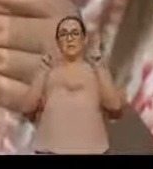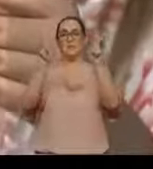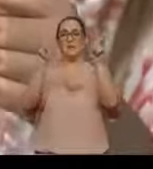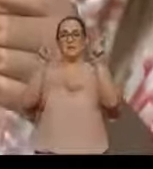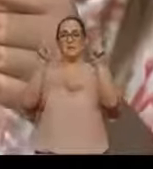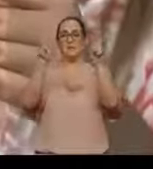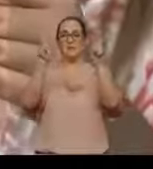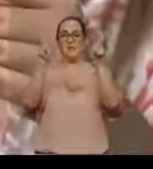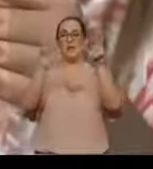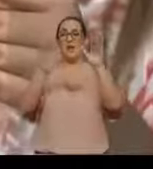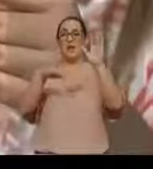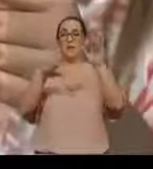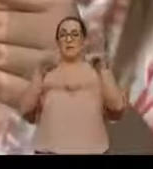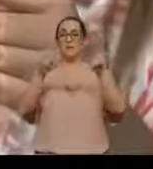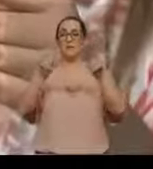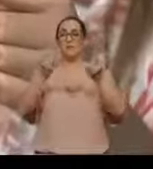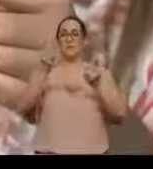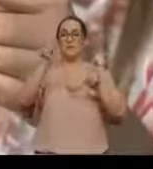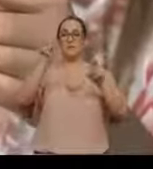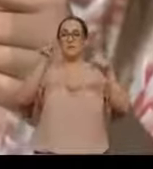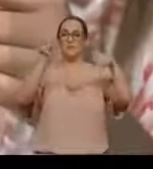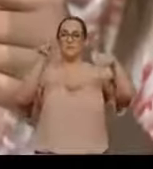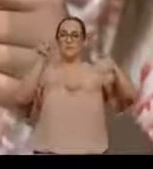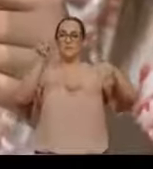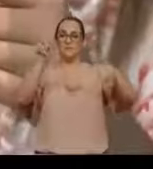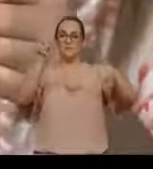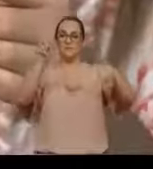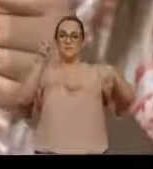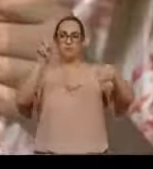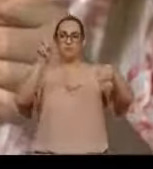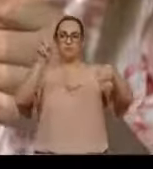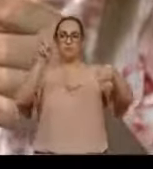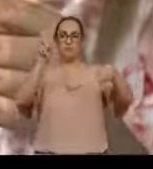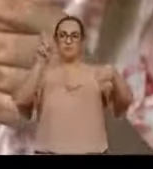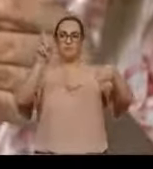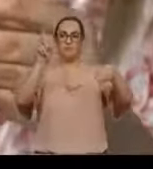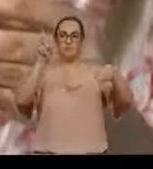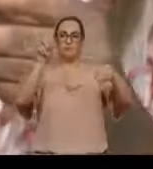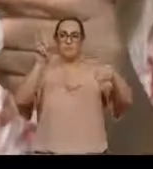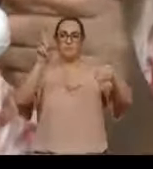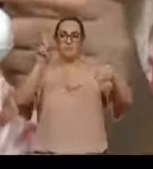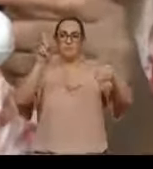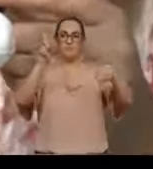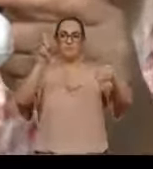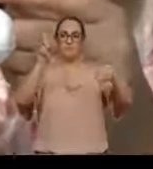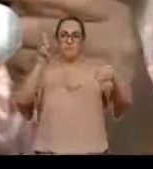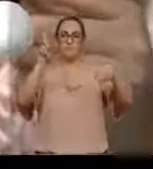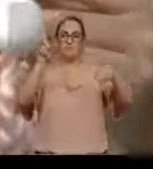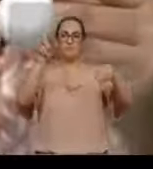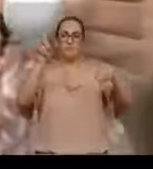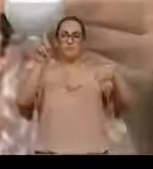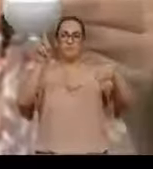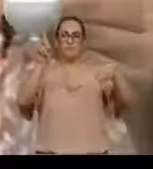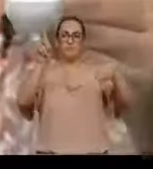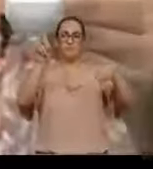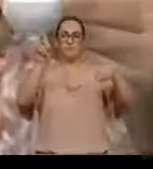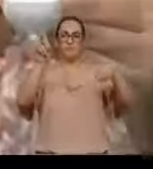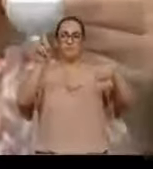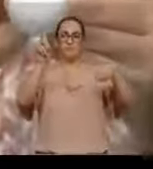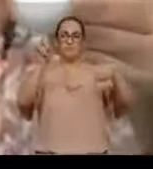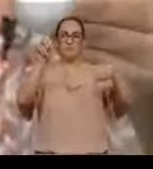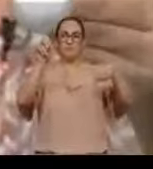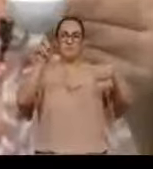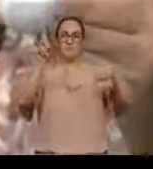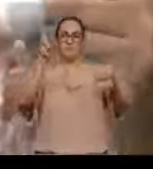lado, ora essa molécula estaria com os cloros com